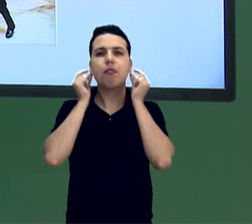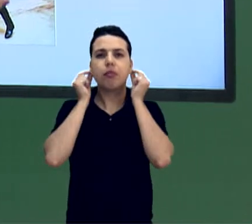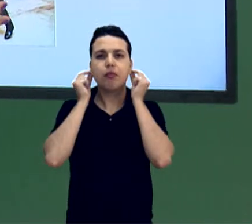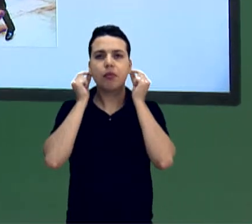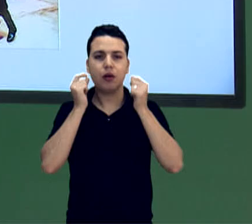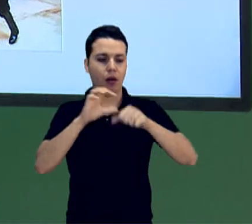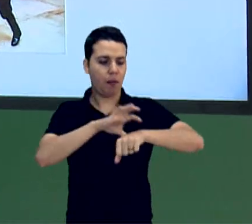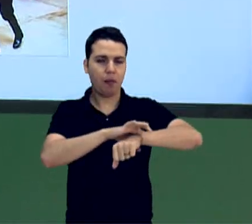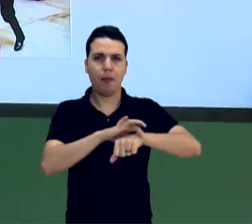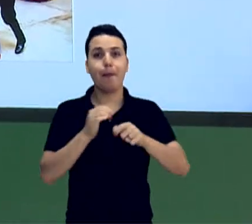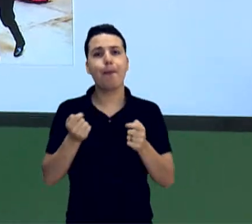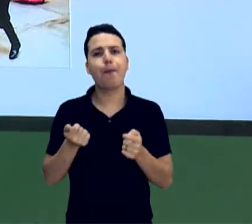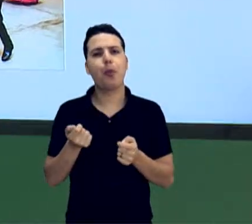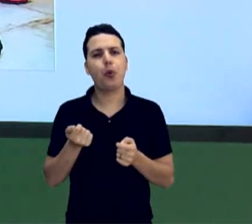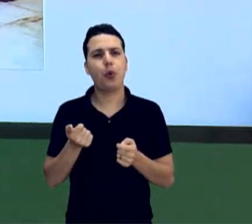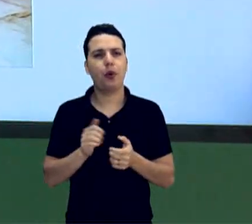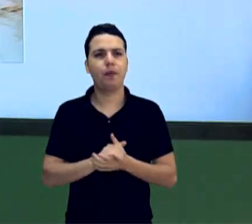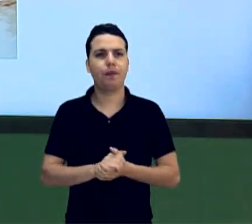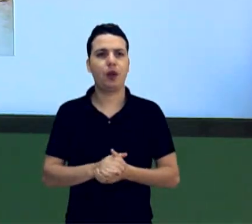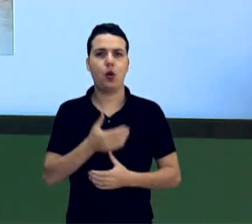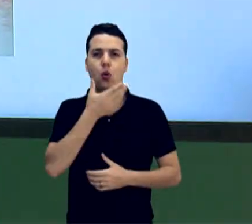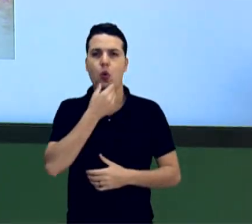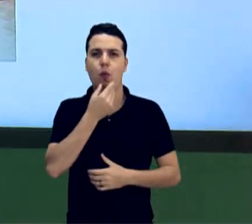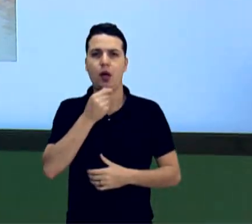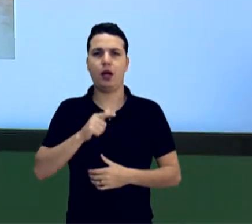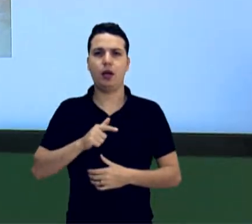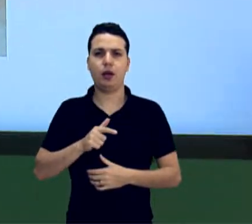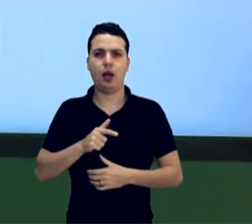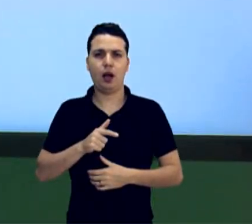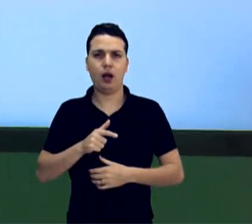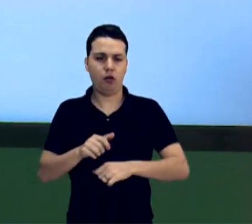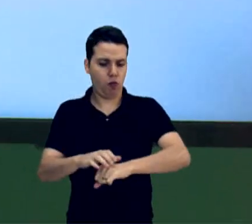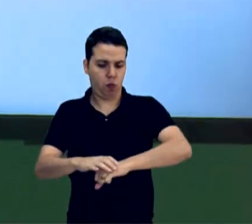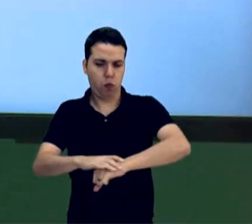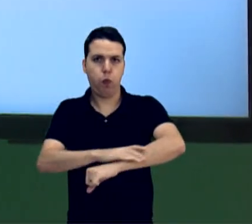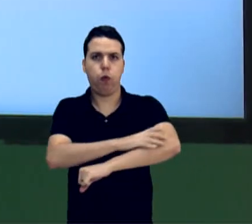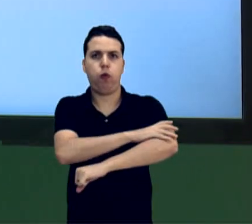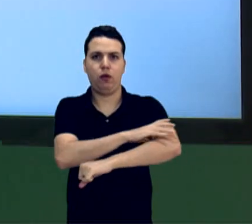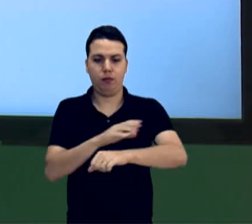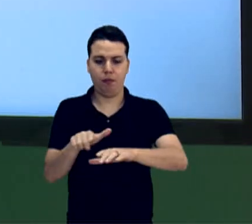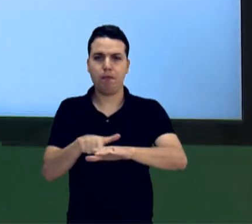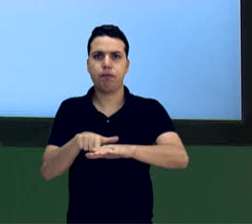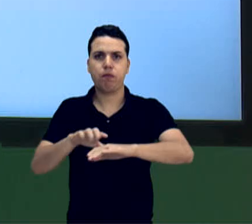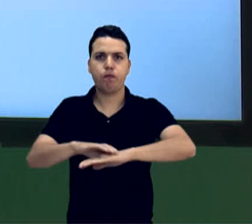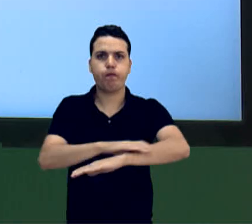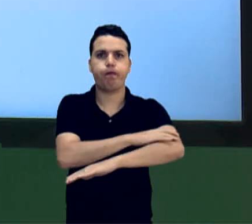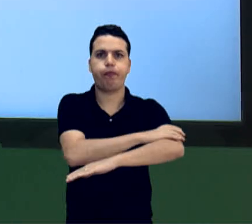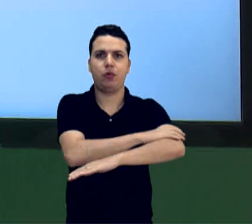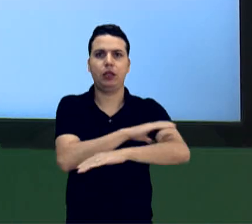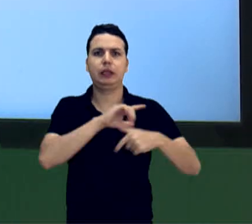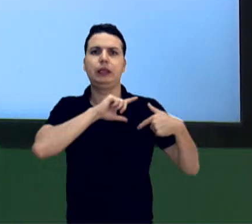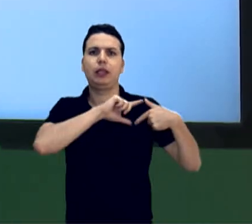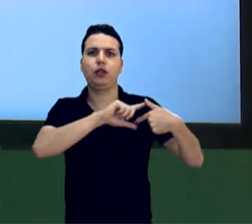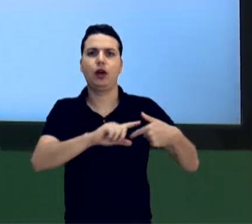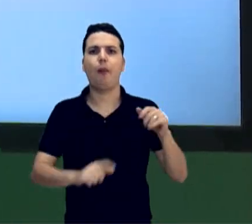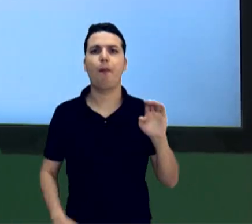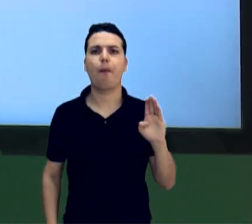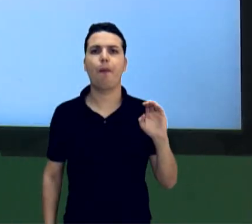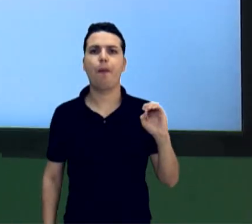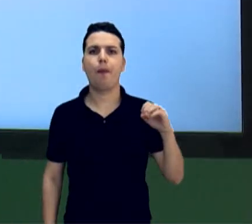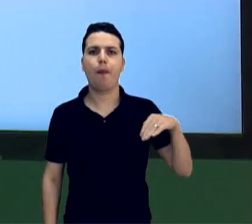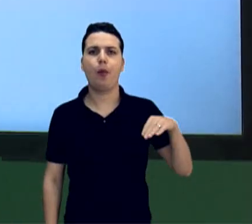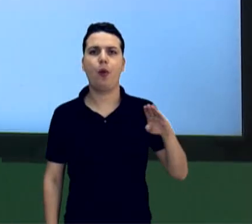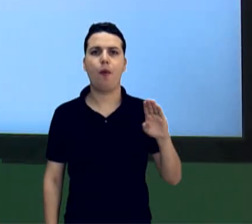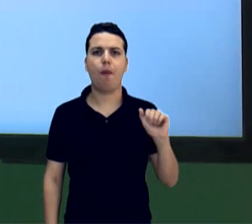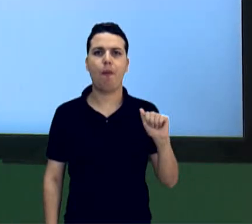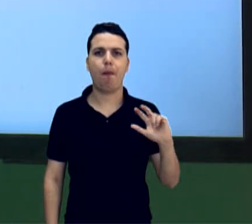O peão, né? Com a sua bombacha, bota tradicional, né? Camisa, lenço no pescoço, né? Mas a gente